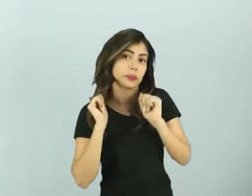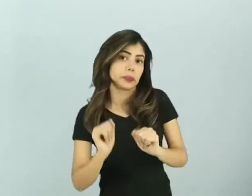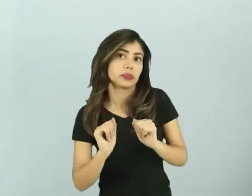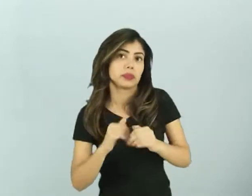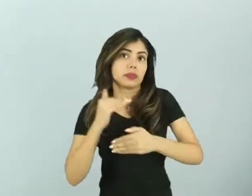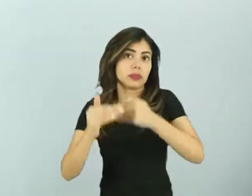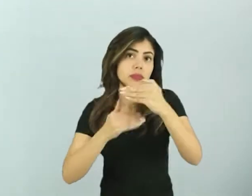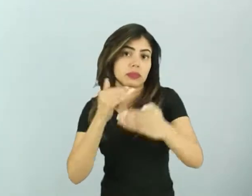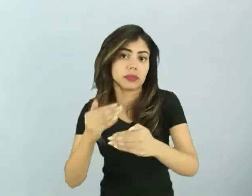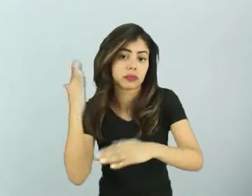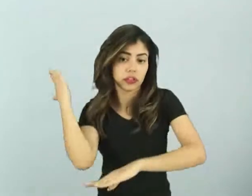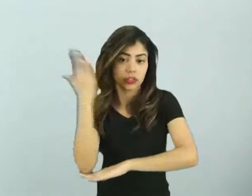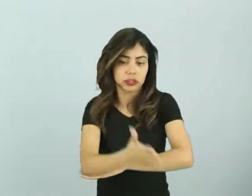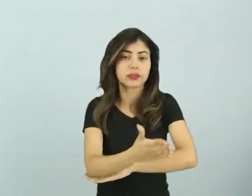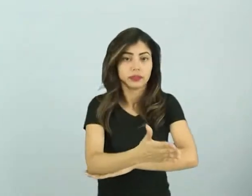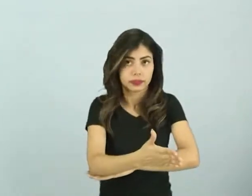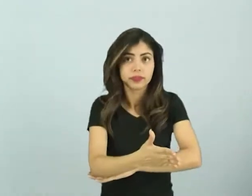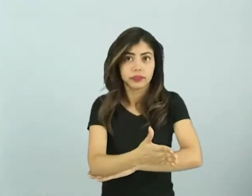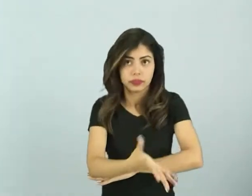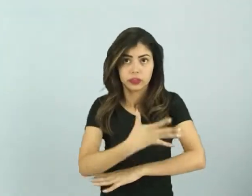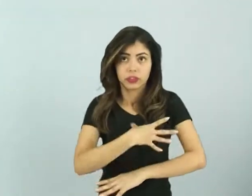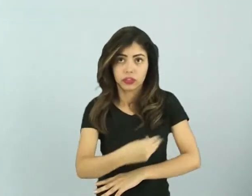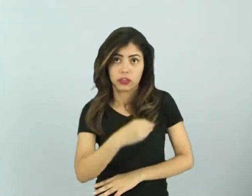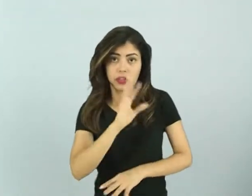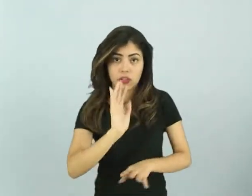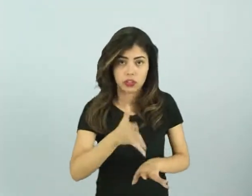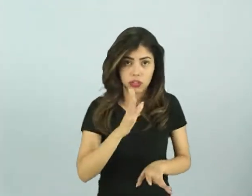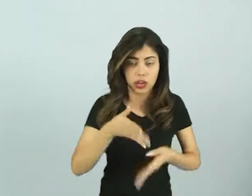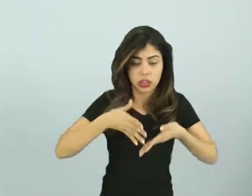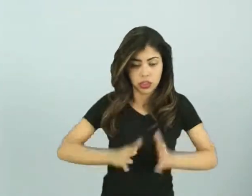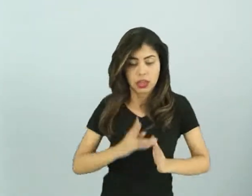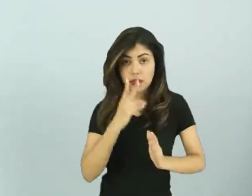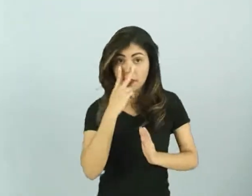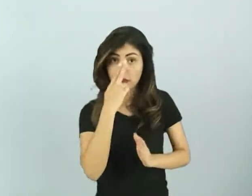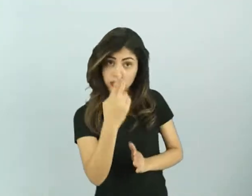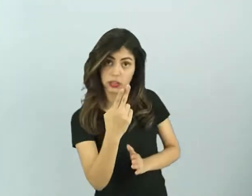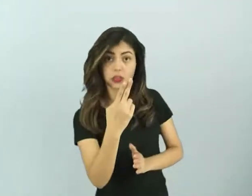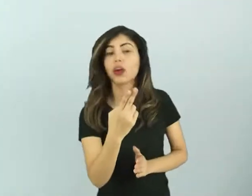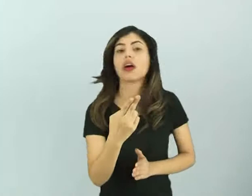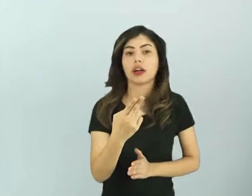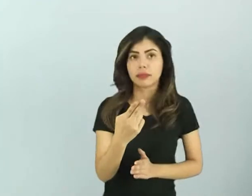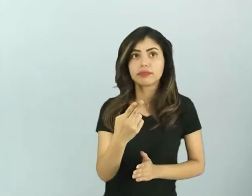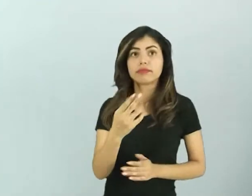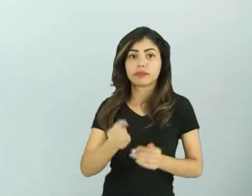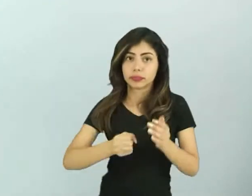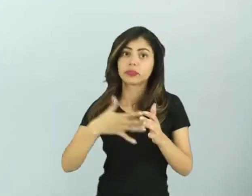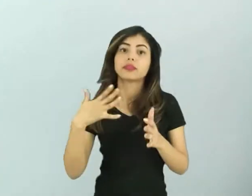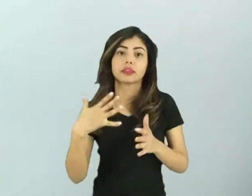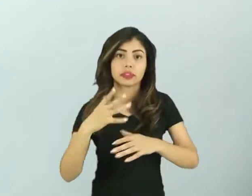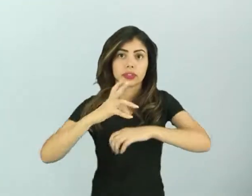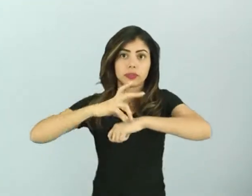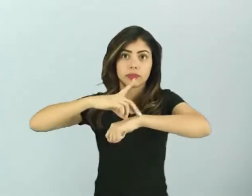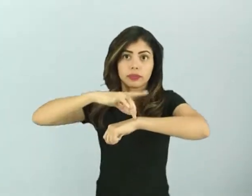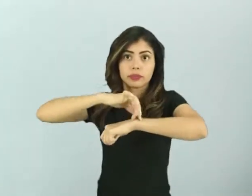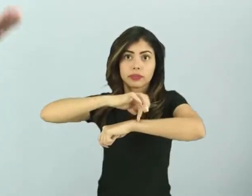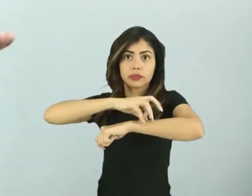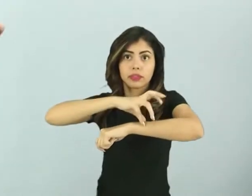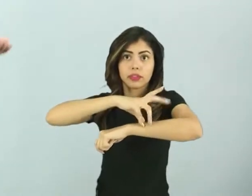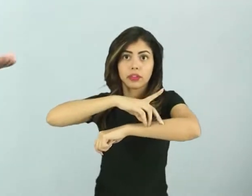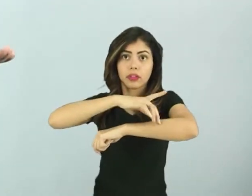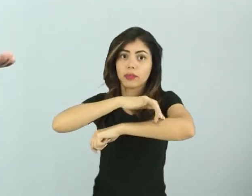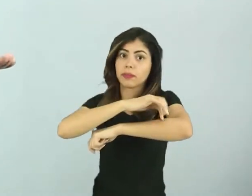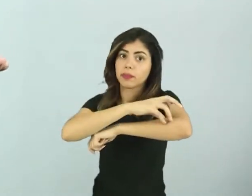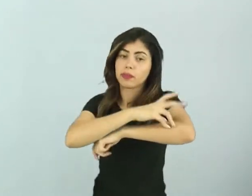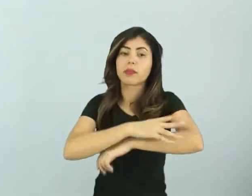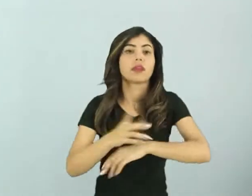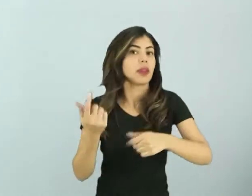o desenvolvimento direto, onde os filhotes já nascem semelhantes aos pais, como é o caso de muitos aracnídeos, tá? Não passam